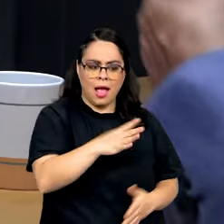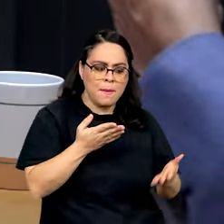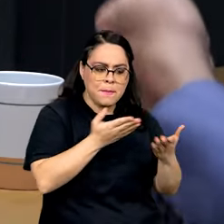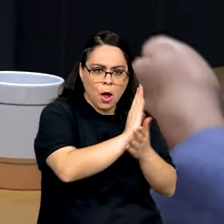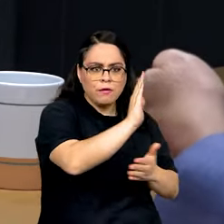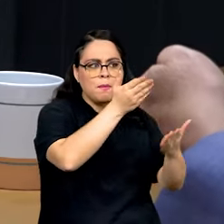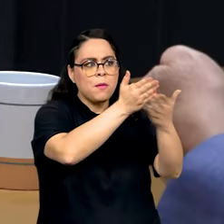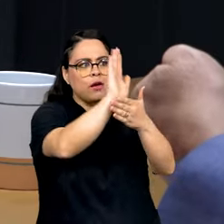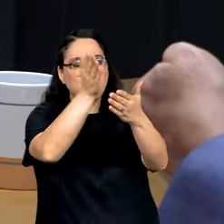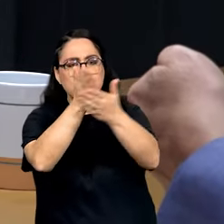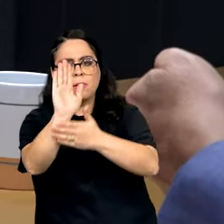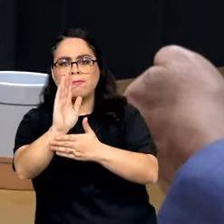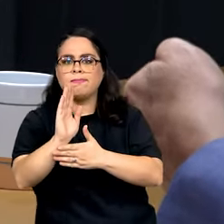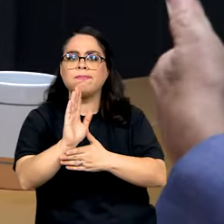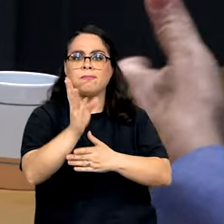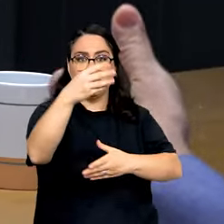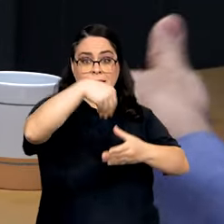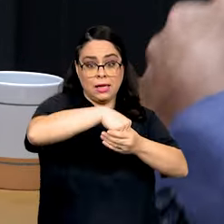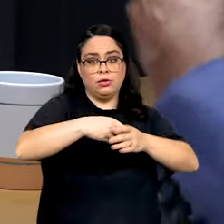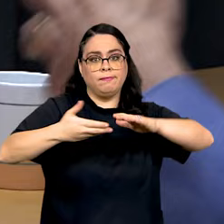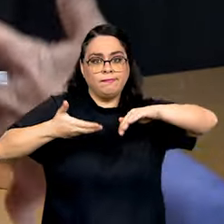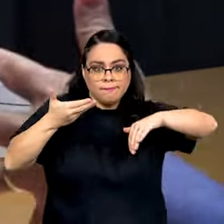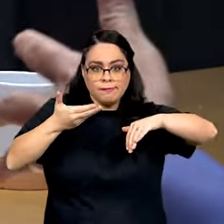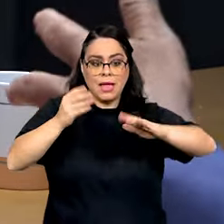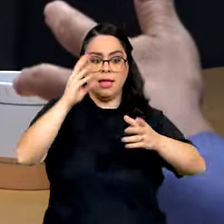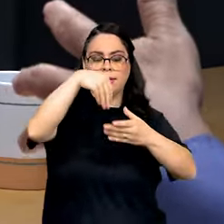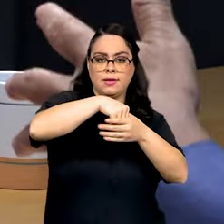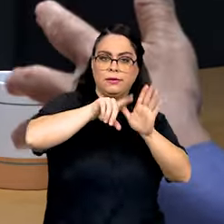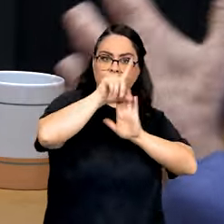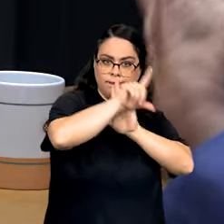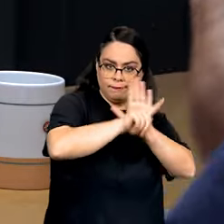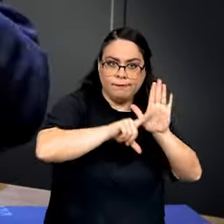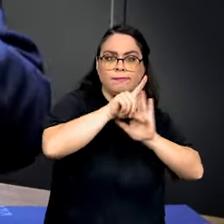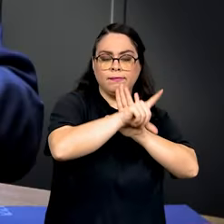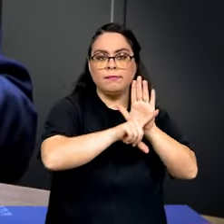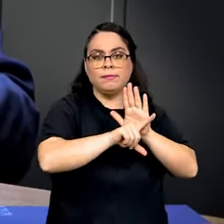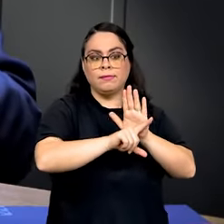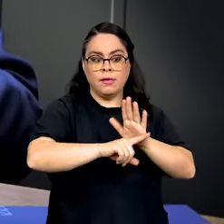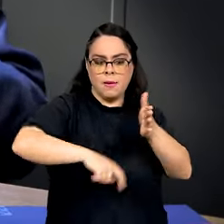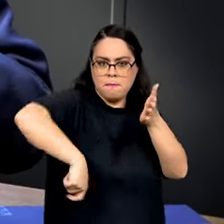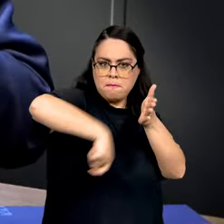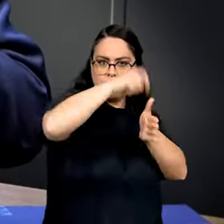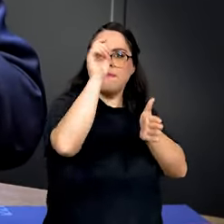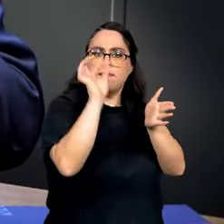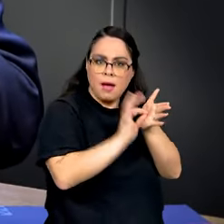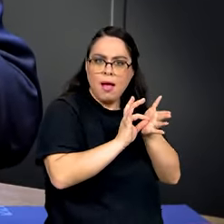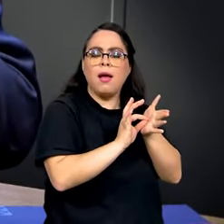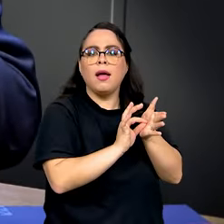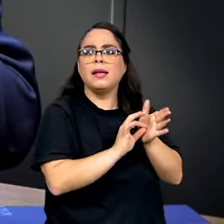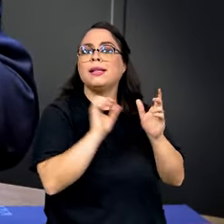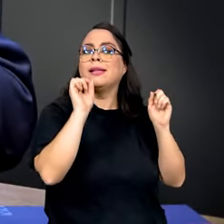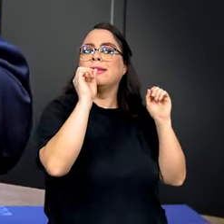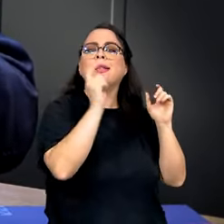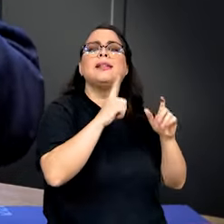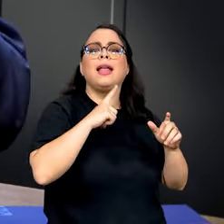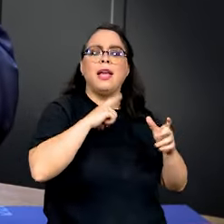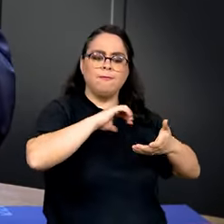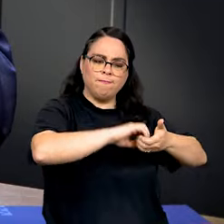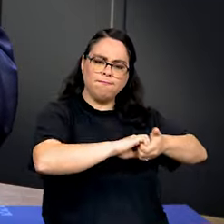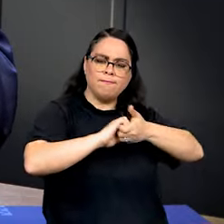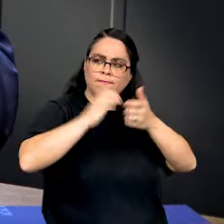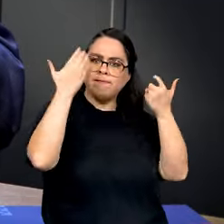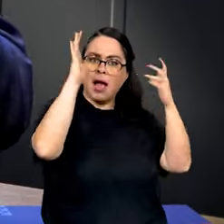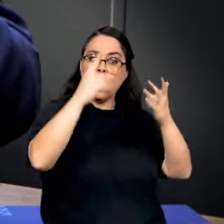ele deve aprovar no seu Parlamento na sua legislação esse termo da Aliança que é celebrado como um